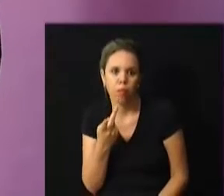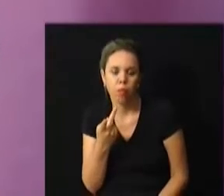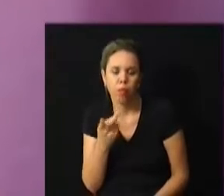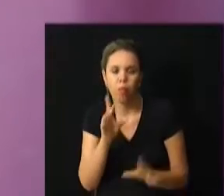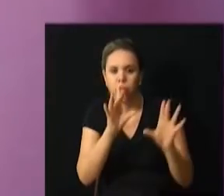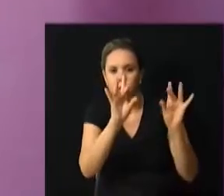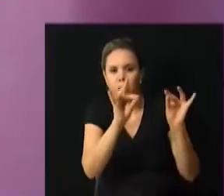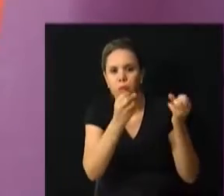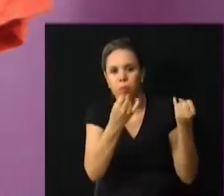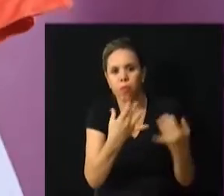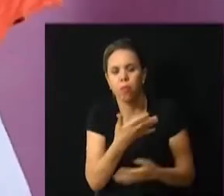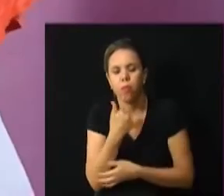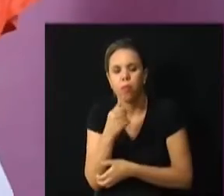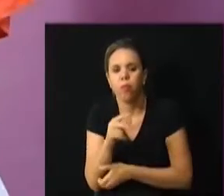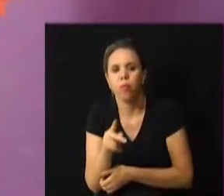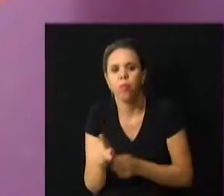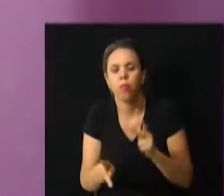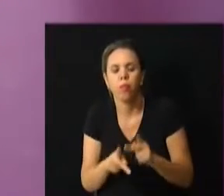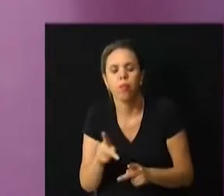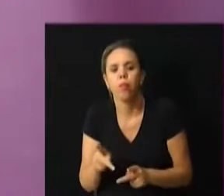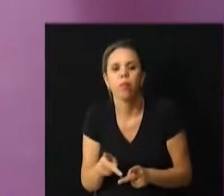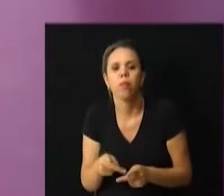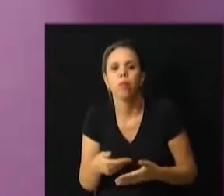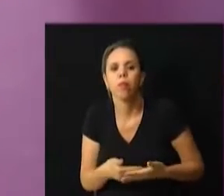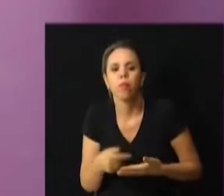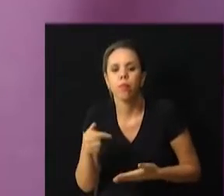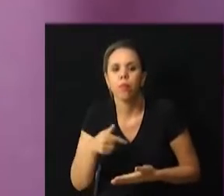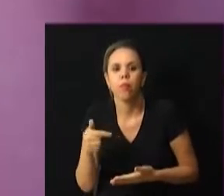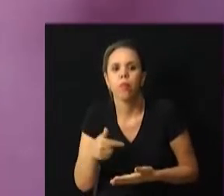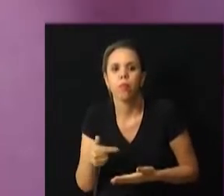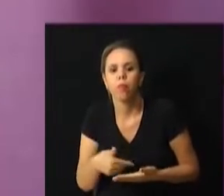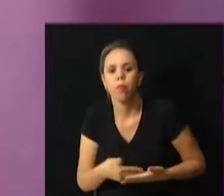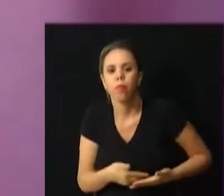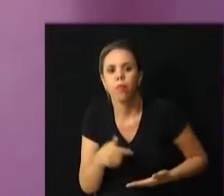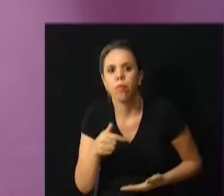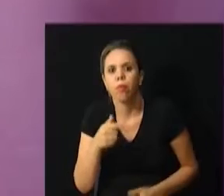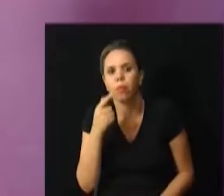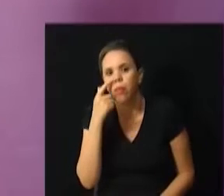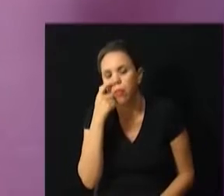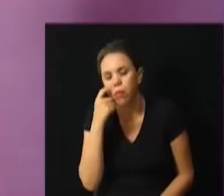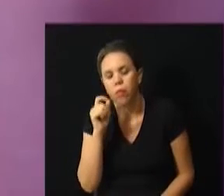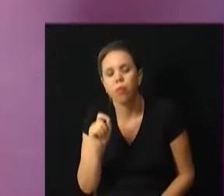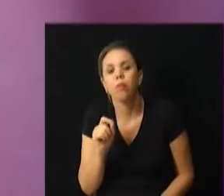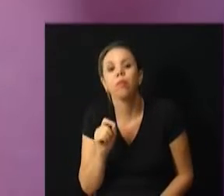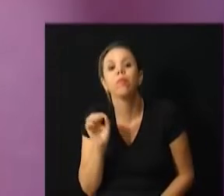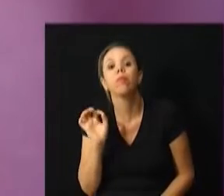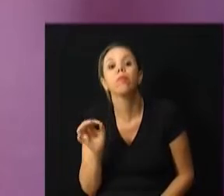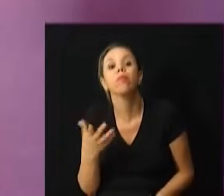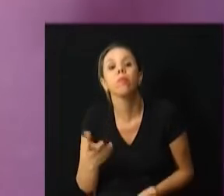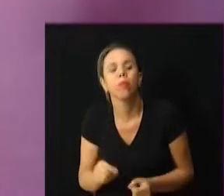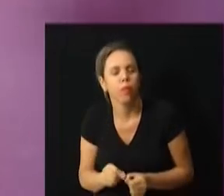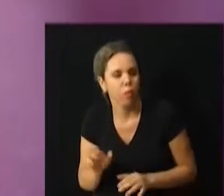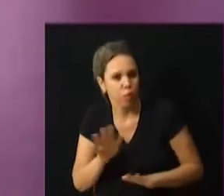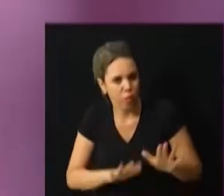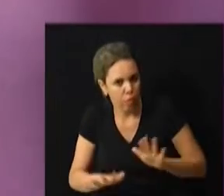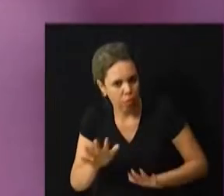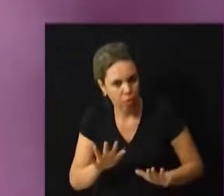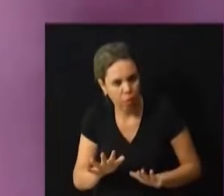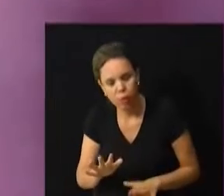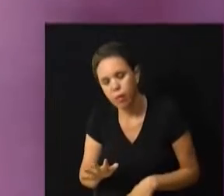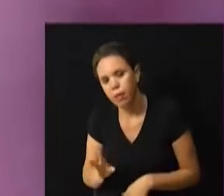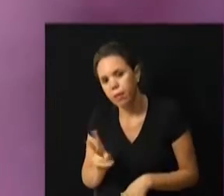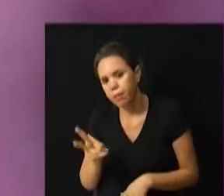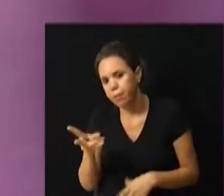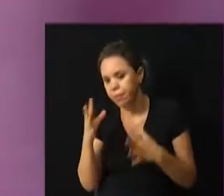esse gancho, então vamos detalhar melhor para o pessoal de casa. Vamos lá, o bebezinho nasceu. O ideal é